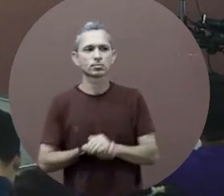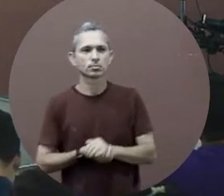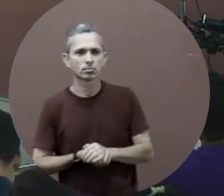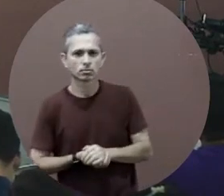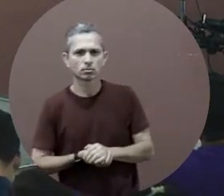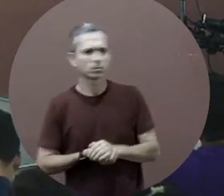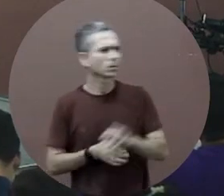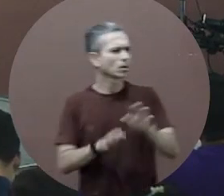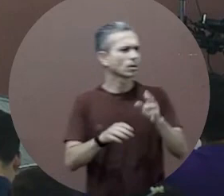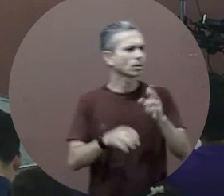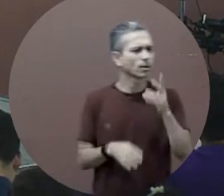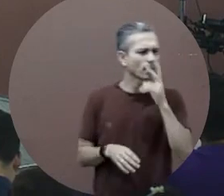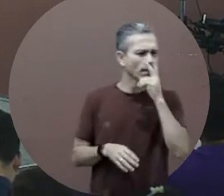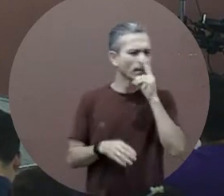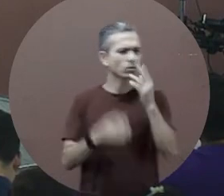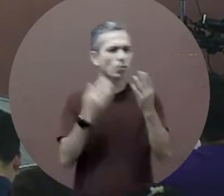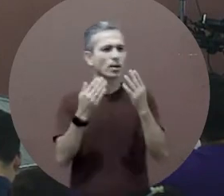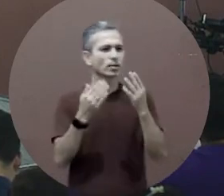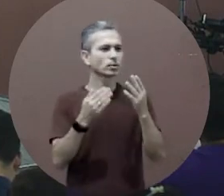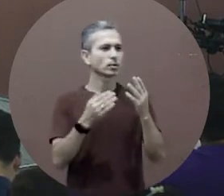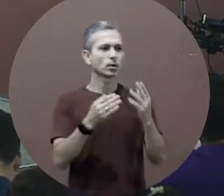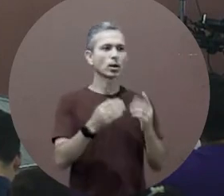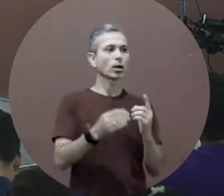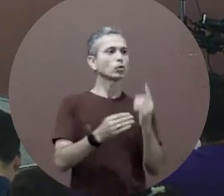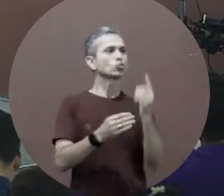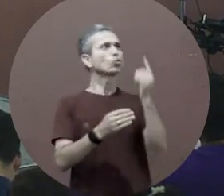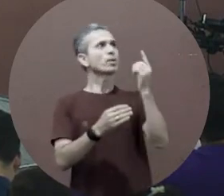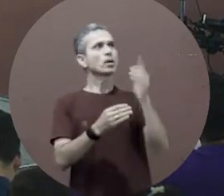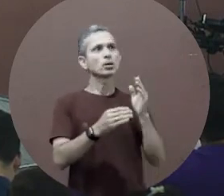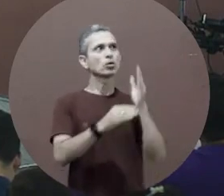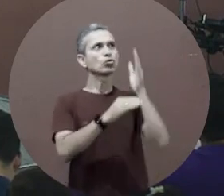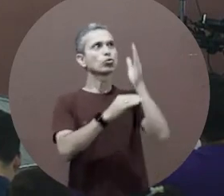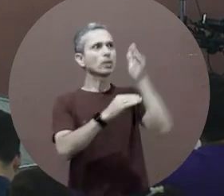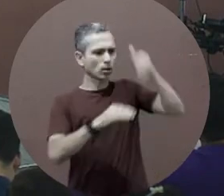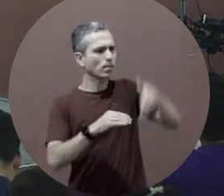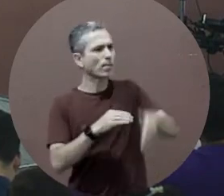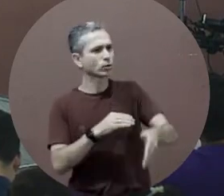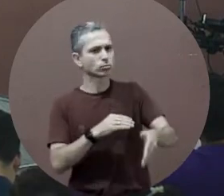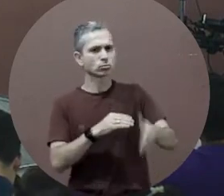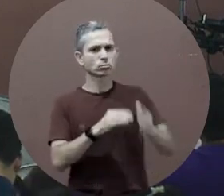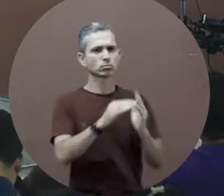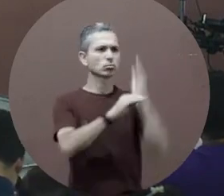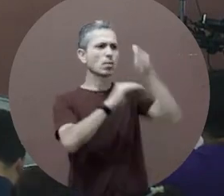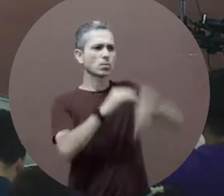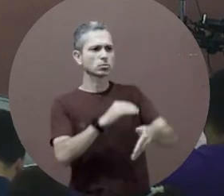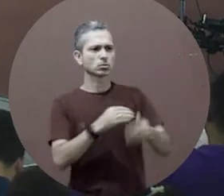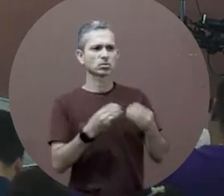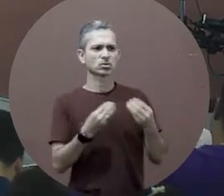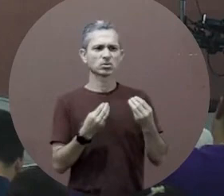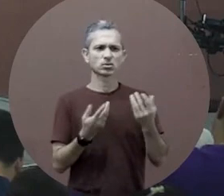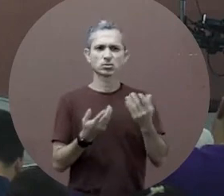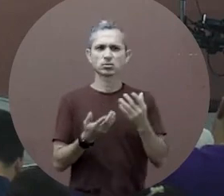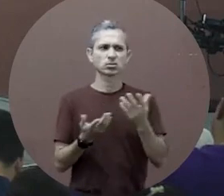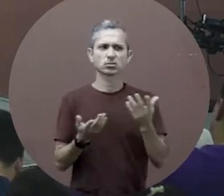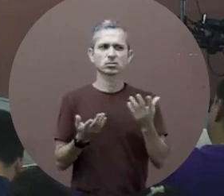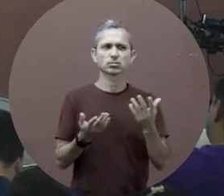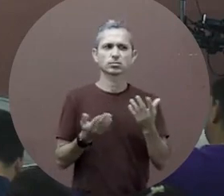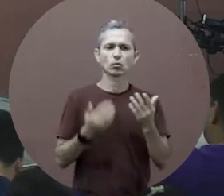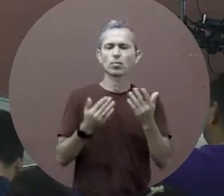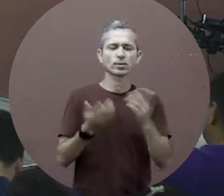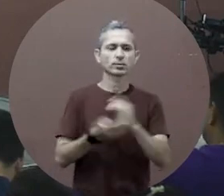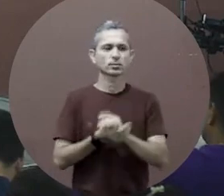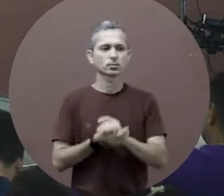é um cristão sozinho. Um cristão isolado. Um cristão